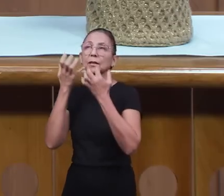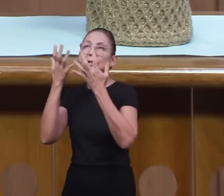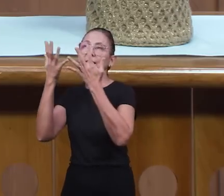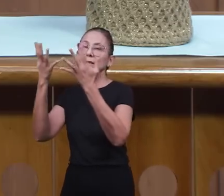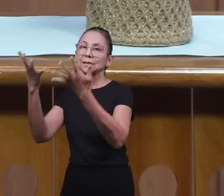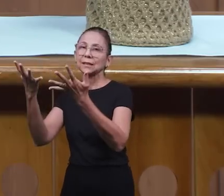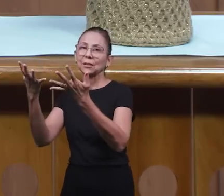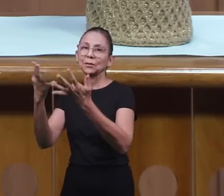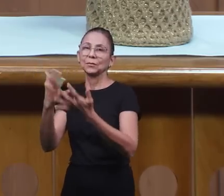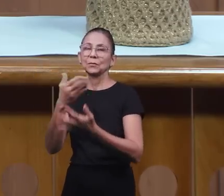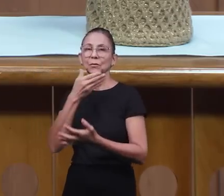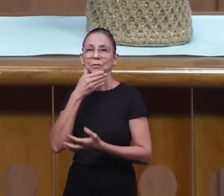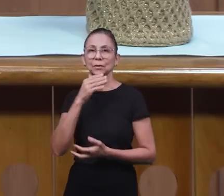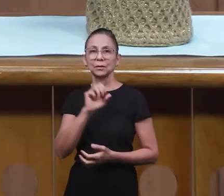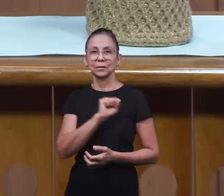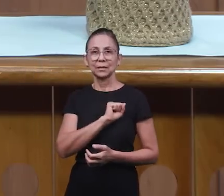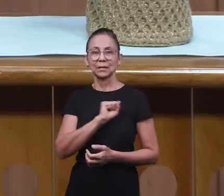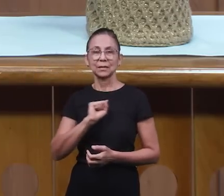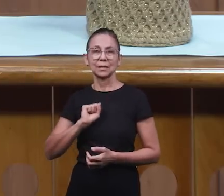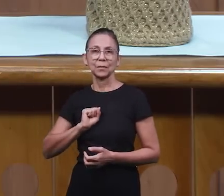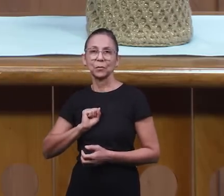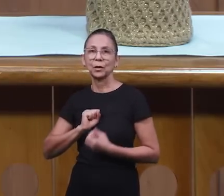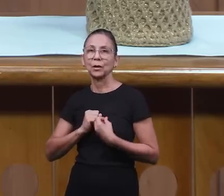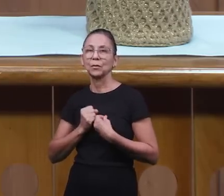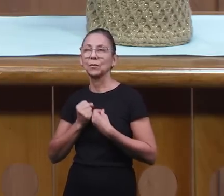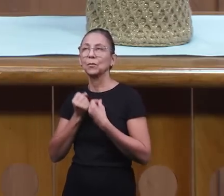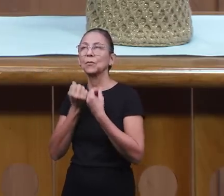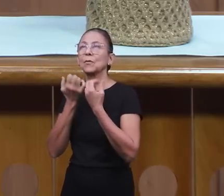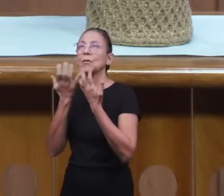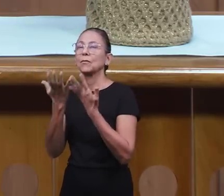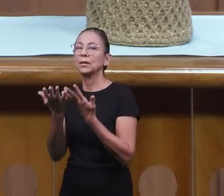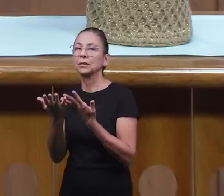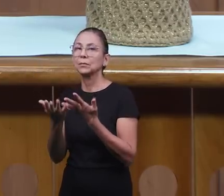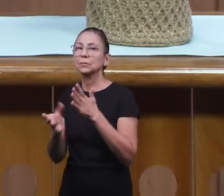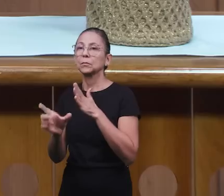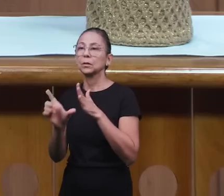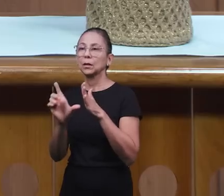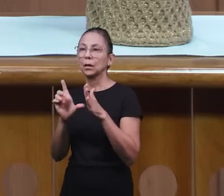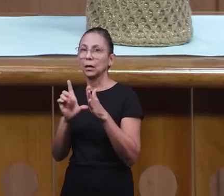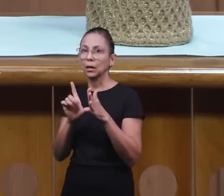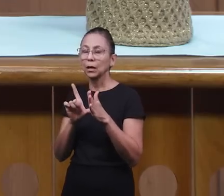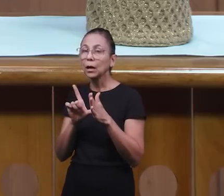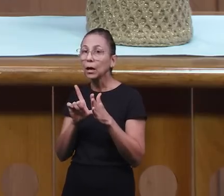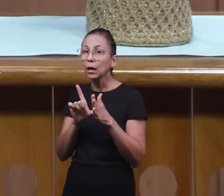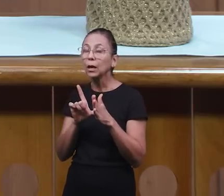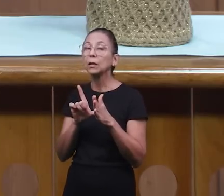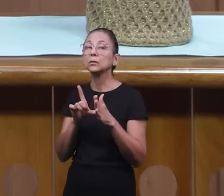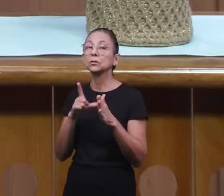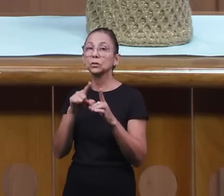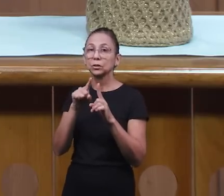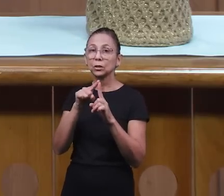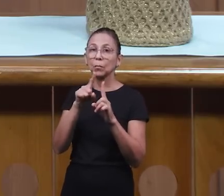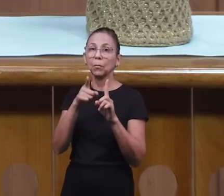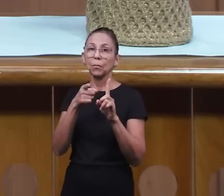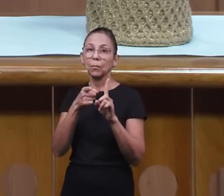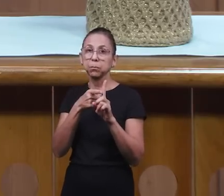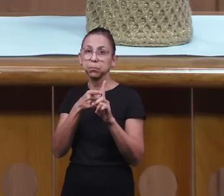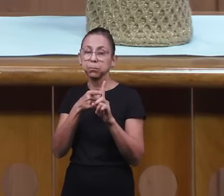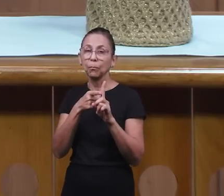favor, dedicando Samuel ao Senhor. E isso mesmo antes de ter recebido ou de ter